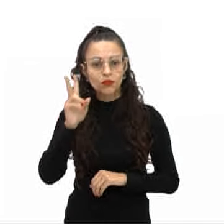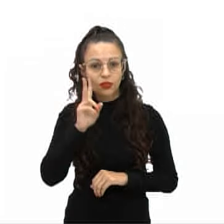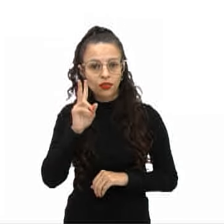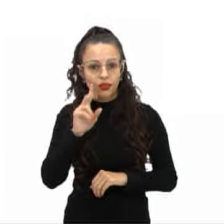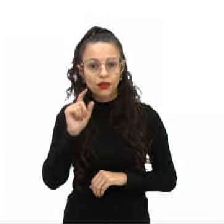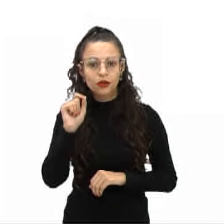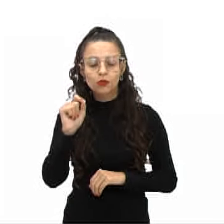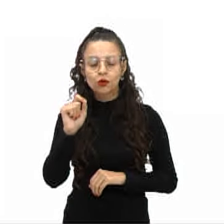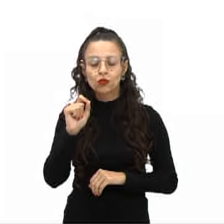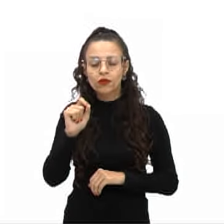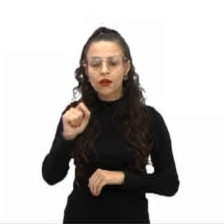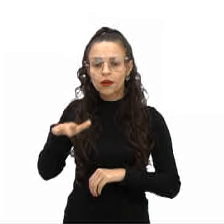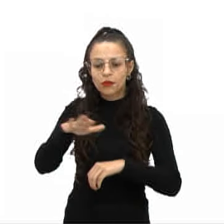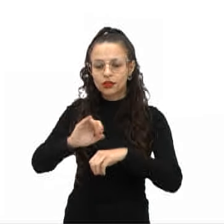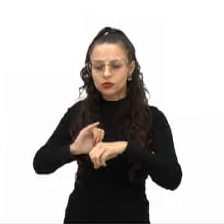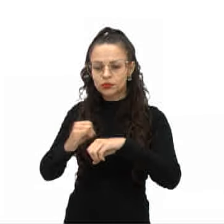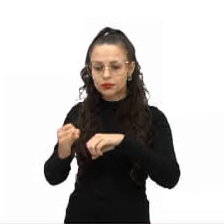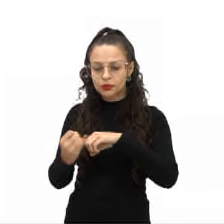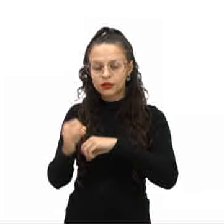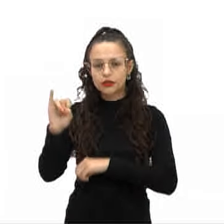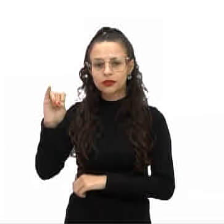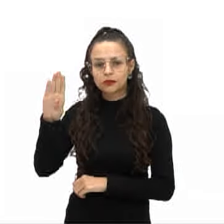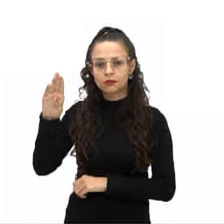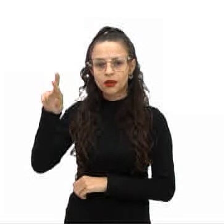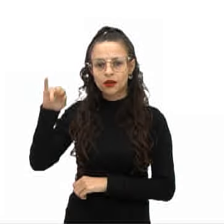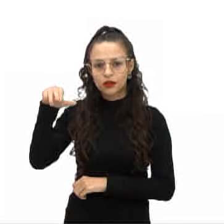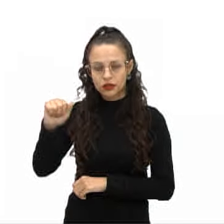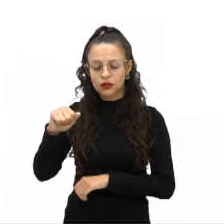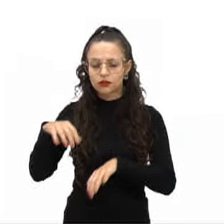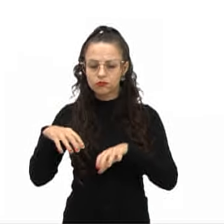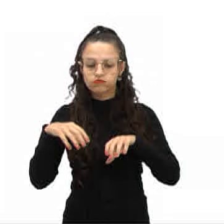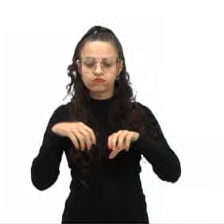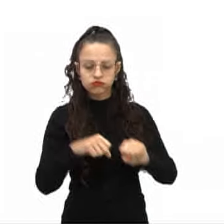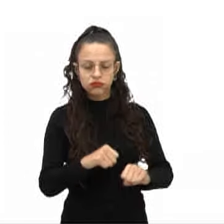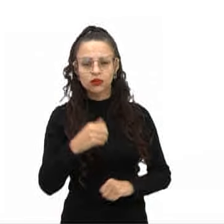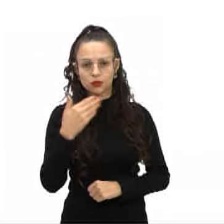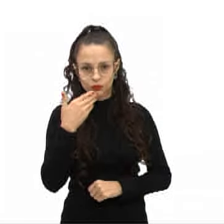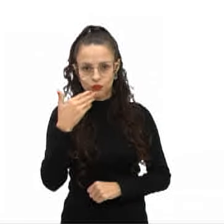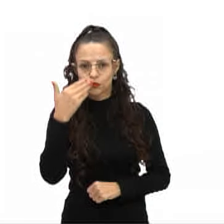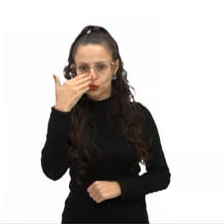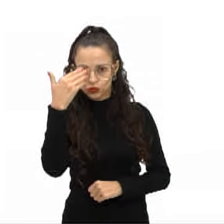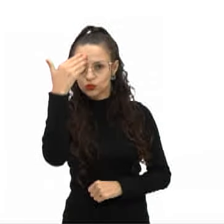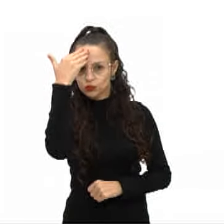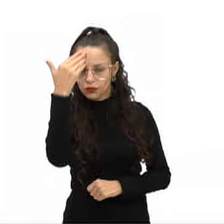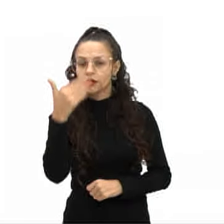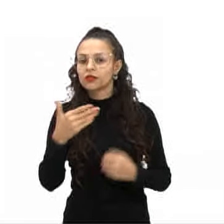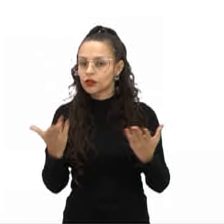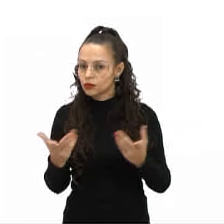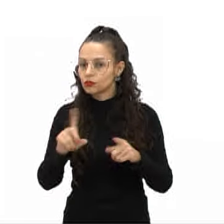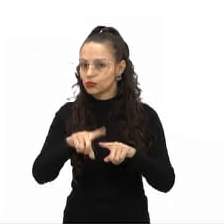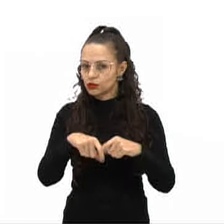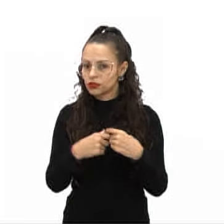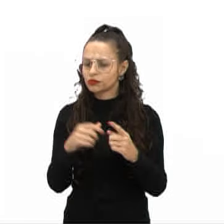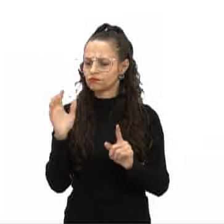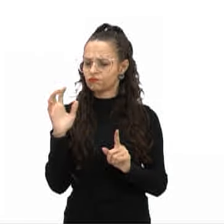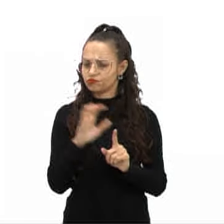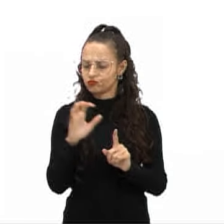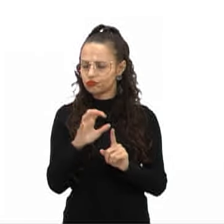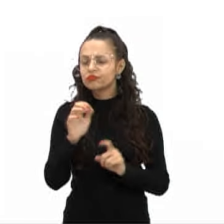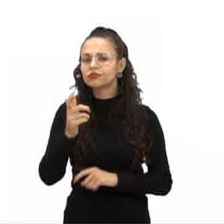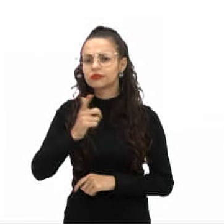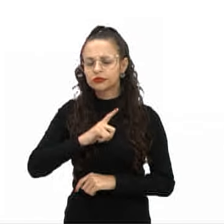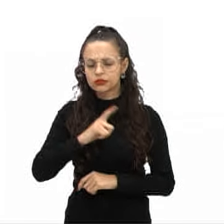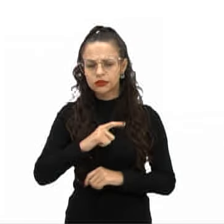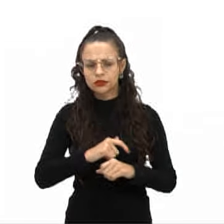da Península Ibérica foi dominada pelos árabes e pelos muçulmanos por um bom tempo. Então tem muita influência, muitas das